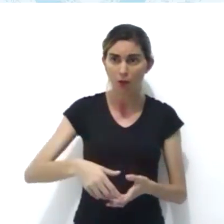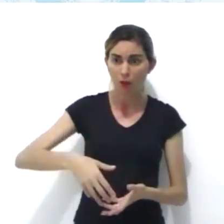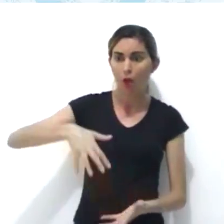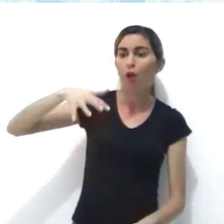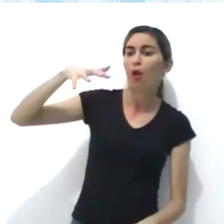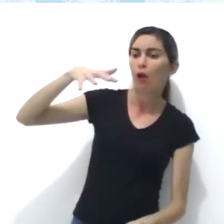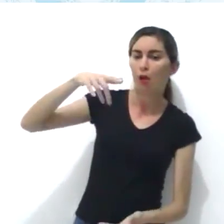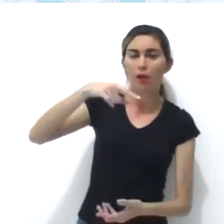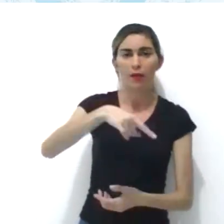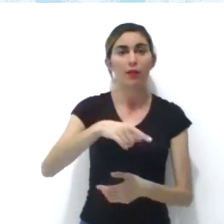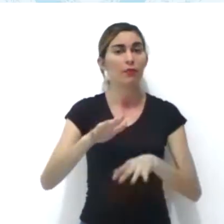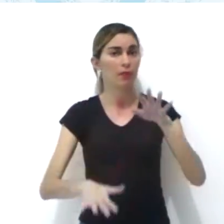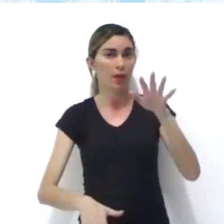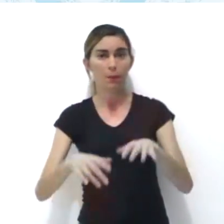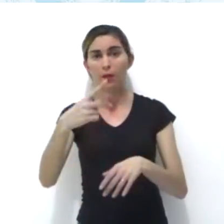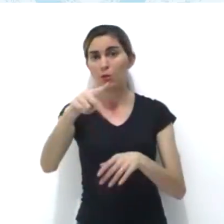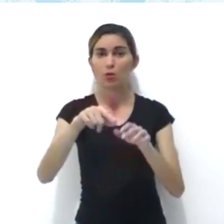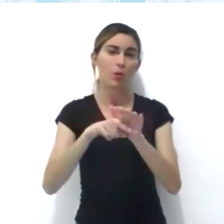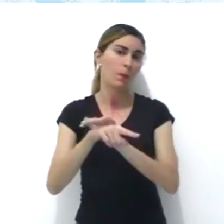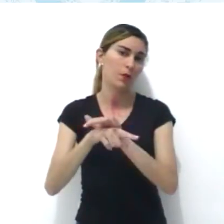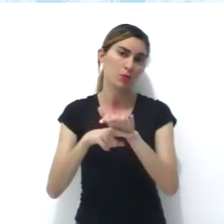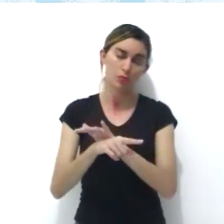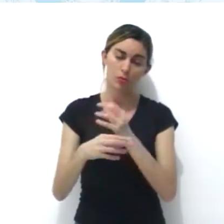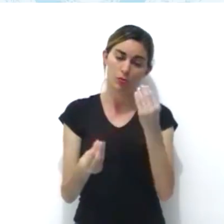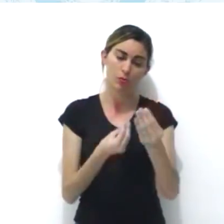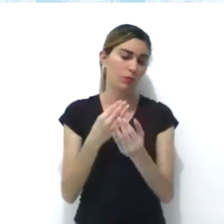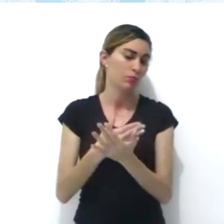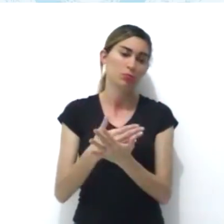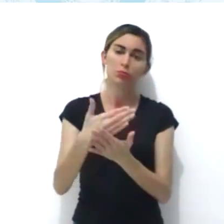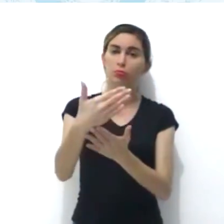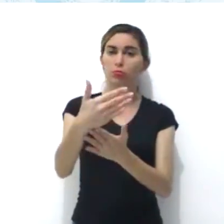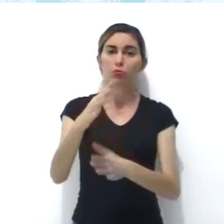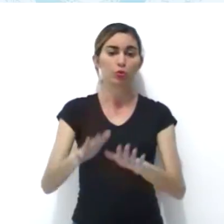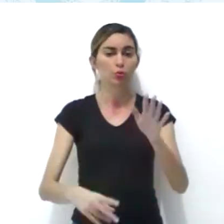está carregando, depende de quem é a sua pesquisa, por